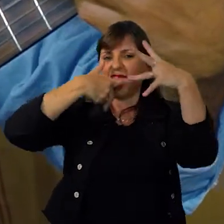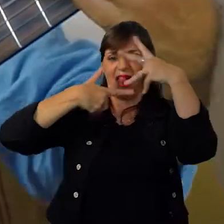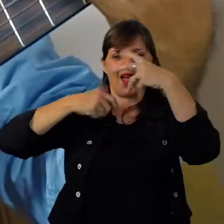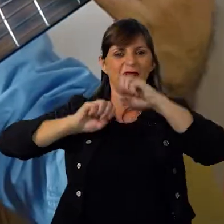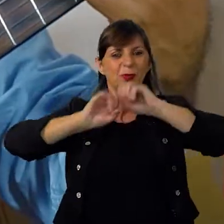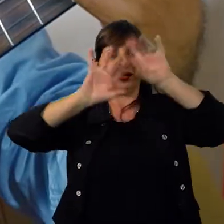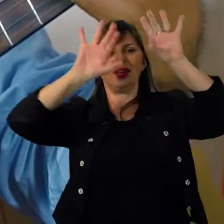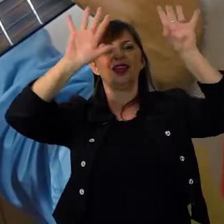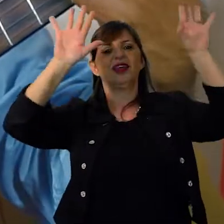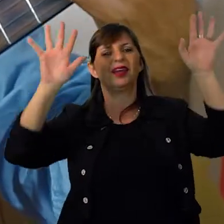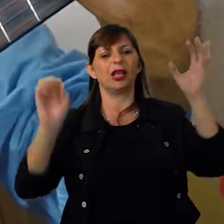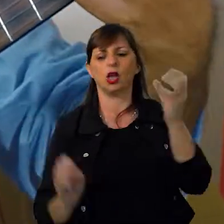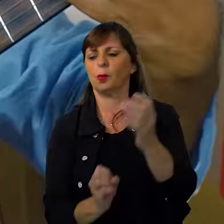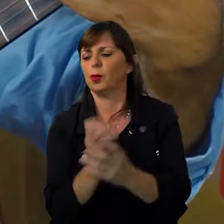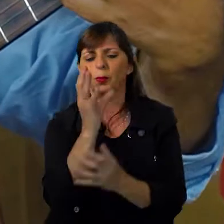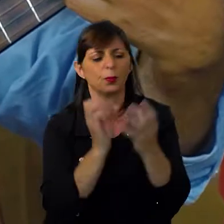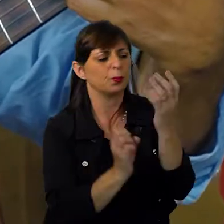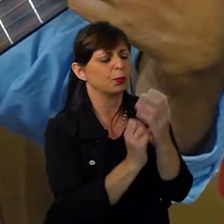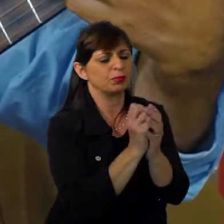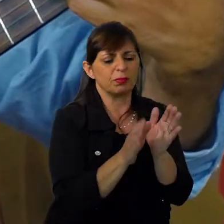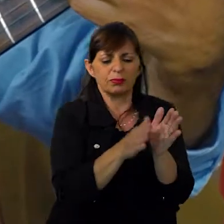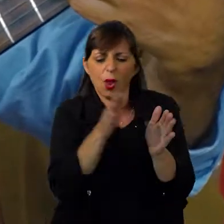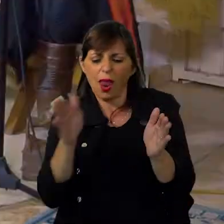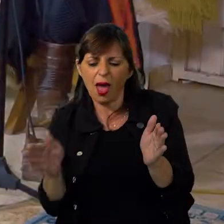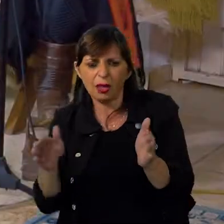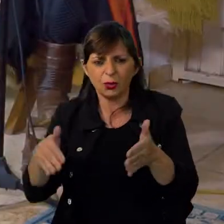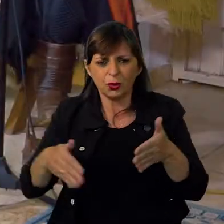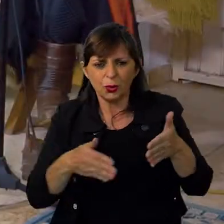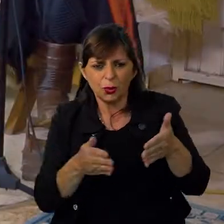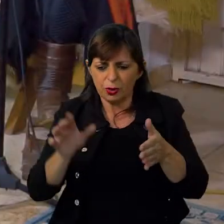flores ao redor de usar